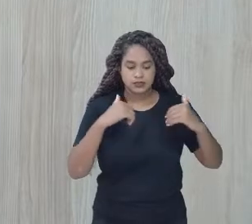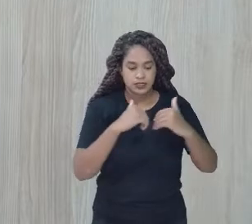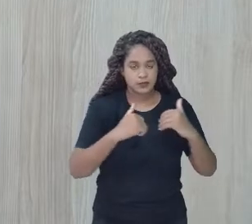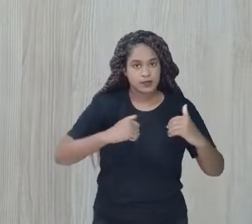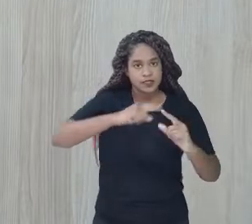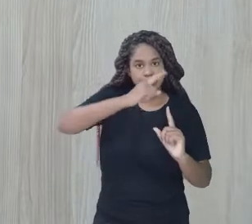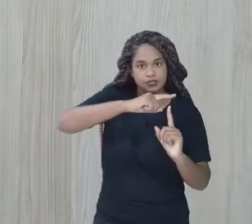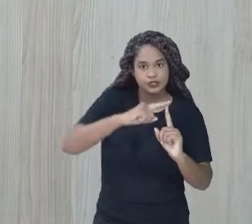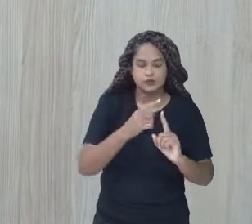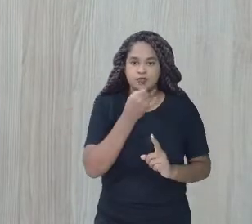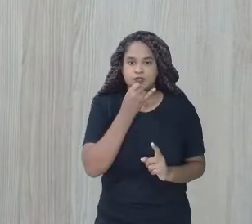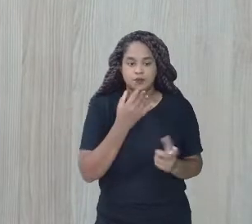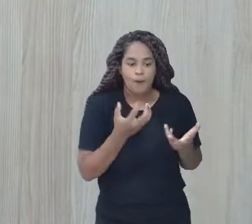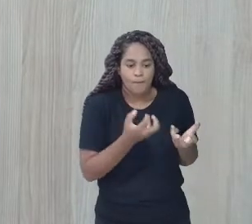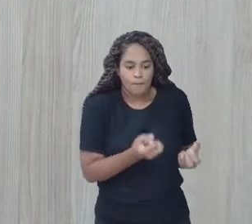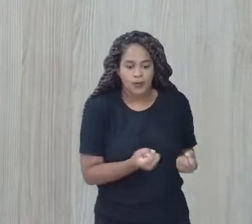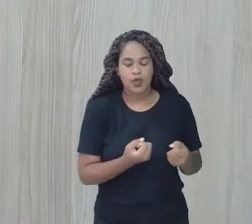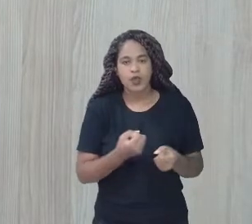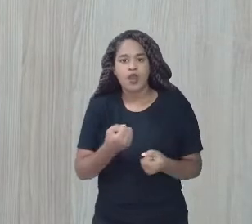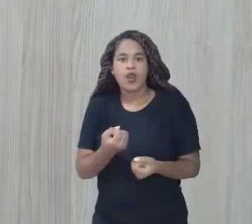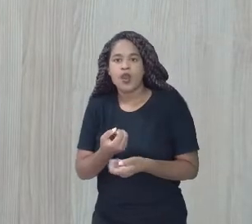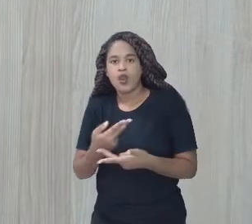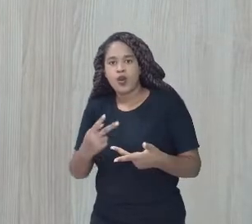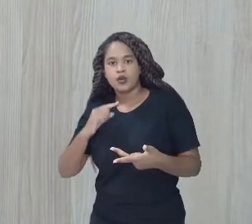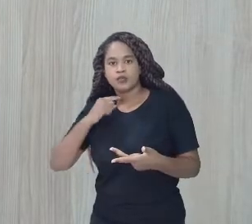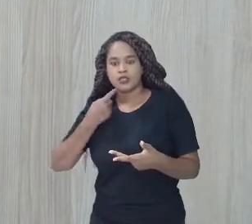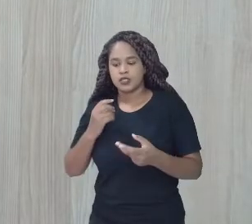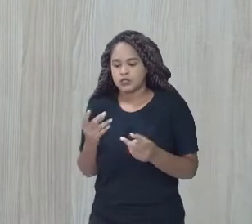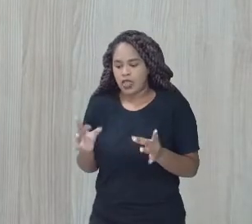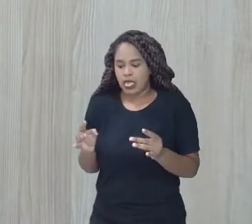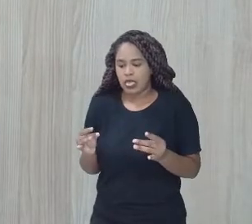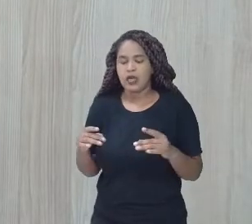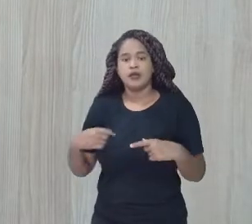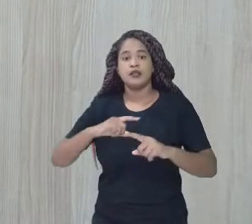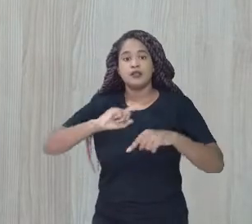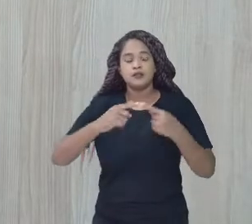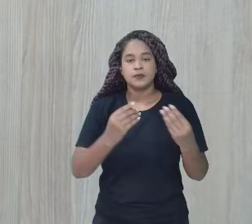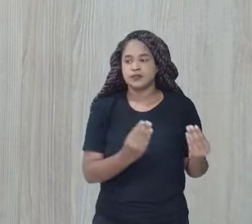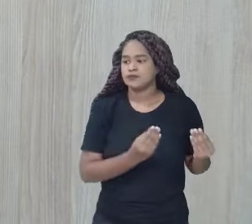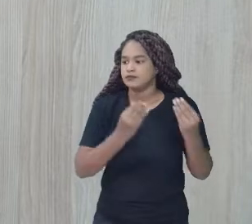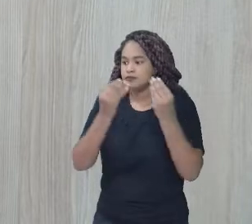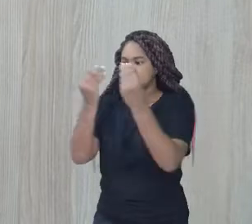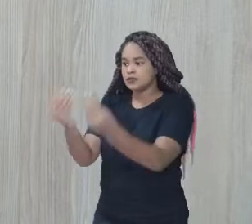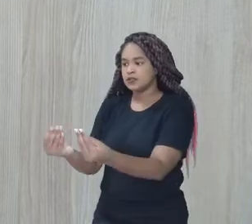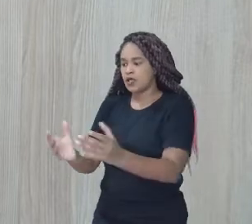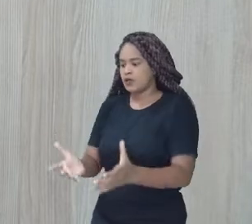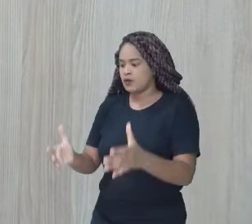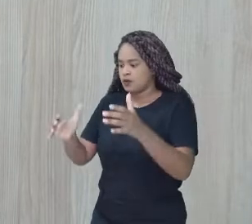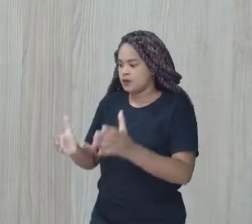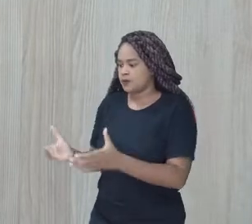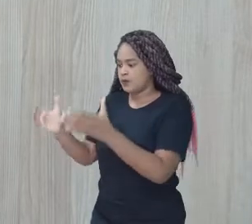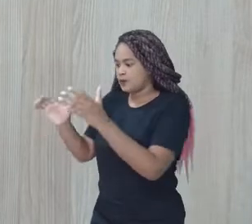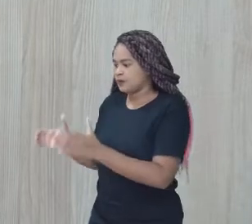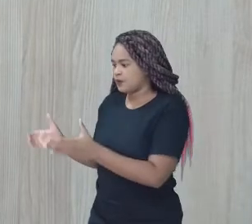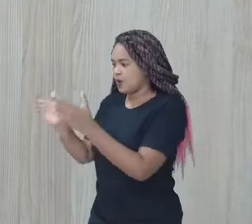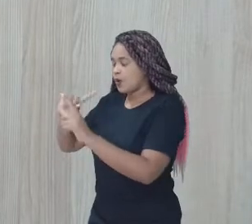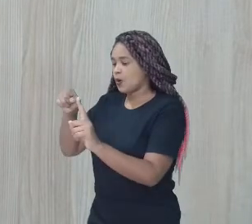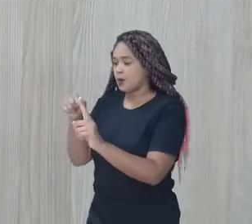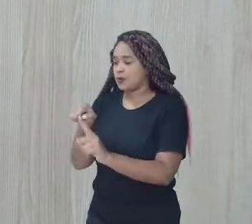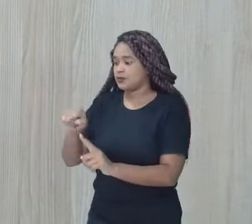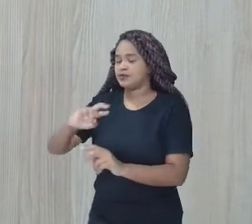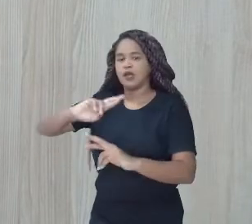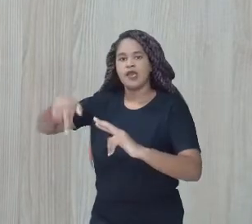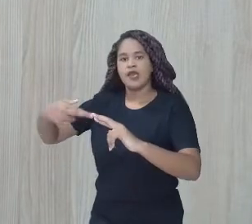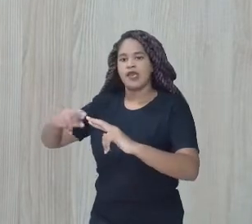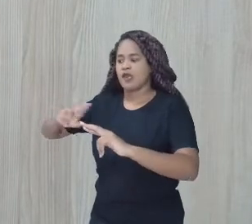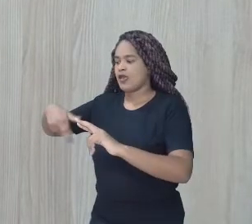o seco do molhado, pelo menos, e depois leve para a coleta seletiva para que esse resíduo seja